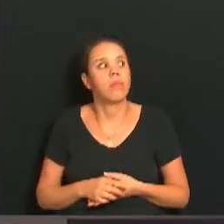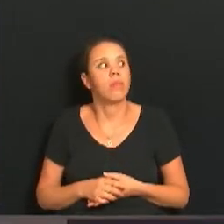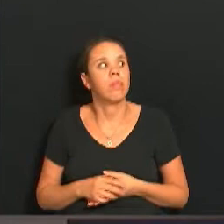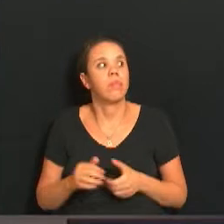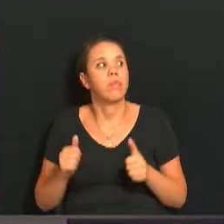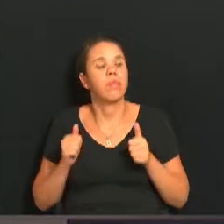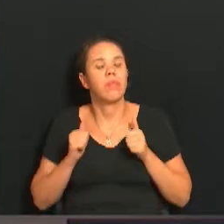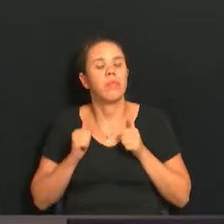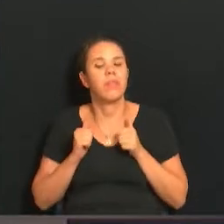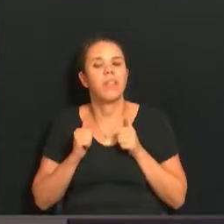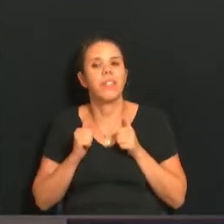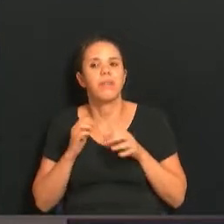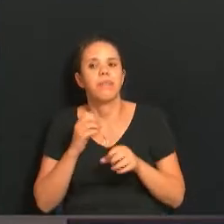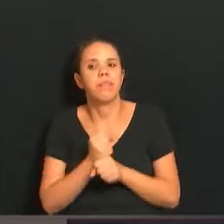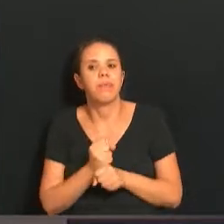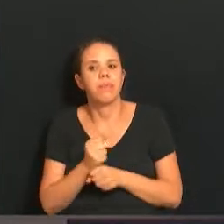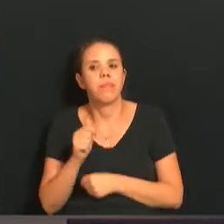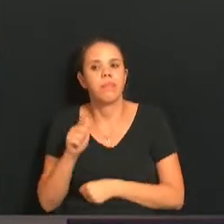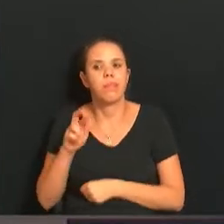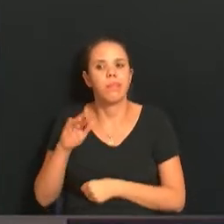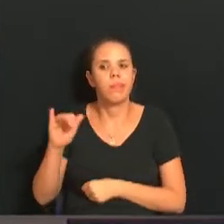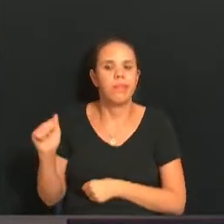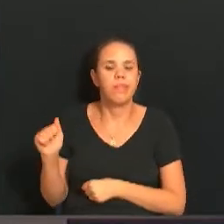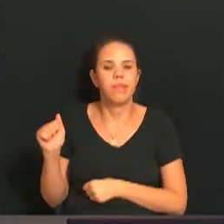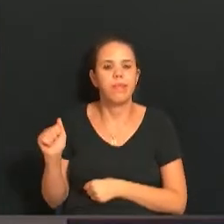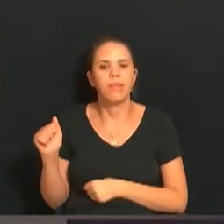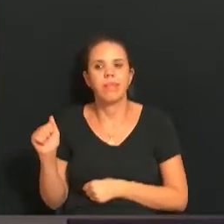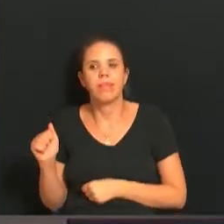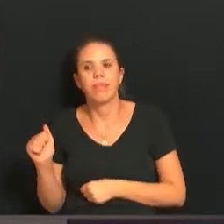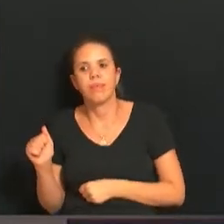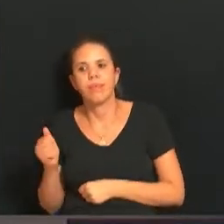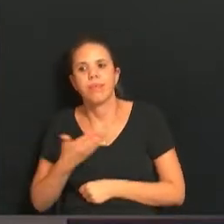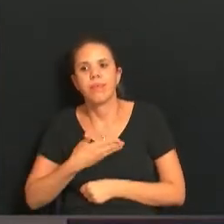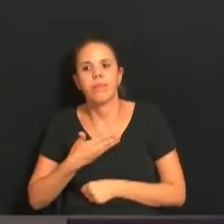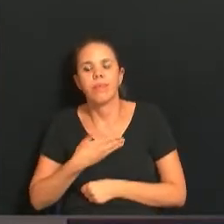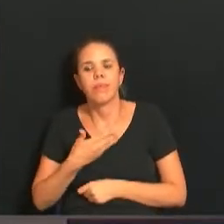à secretária Alexandra Caprioli, ao meu amigo